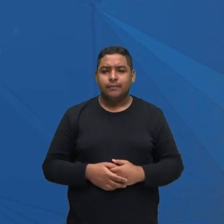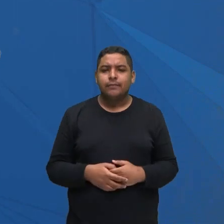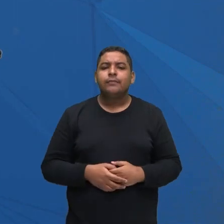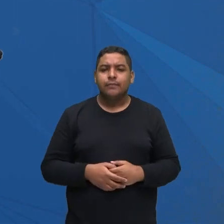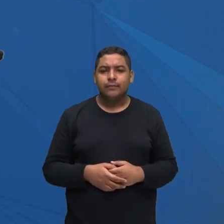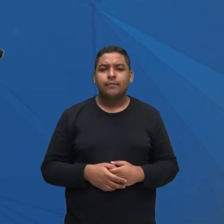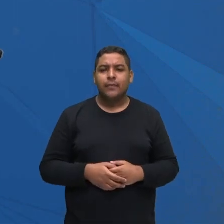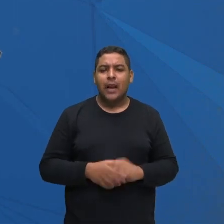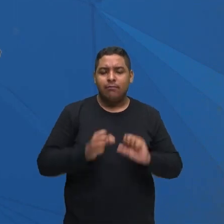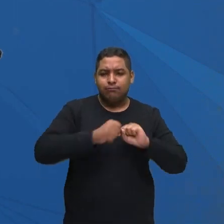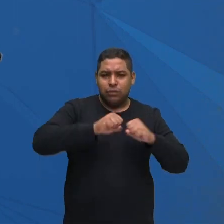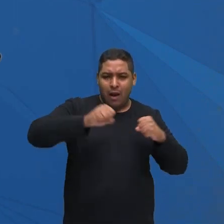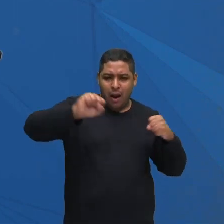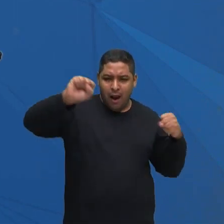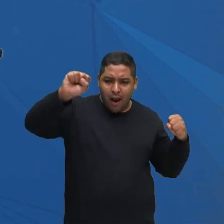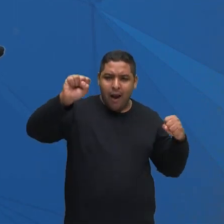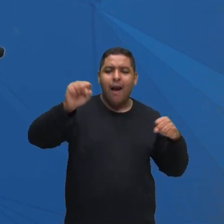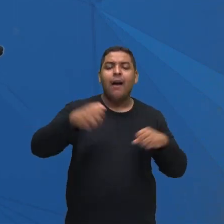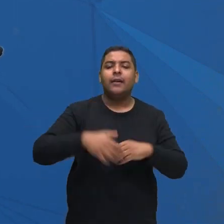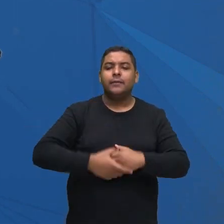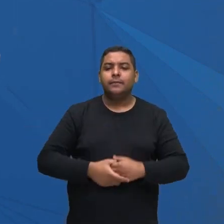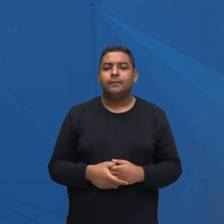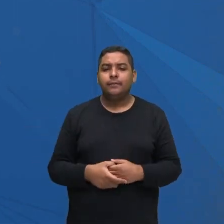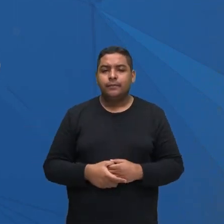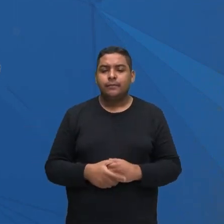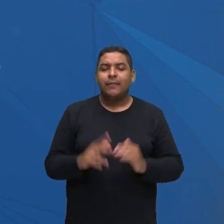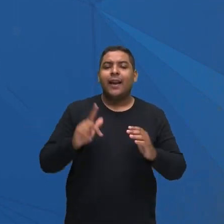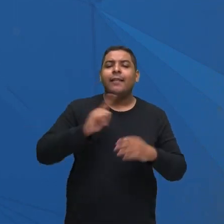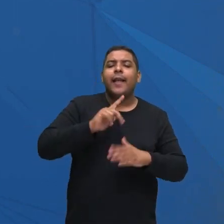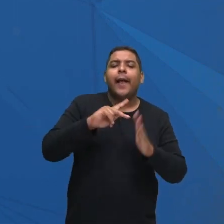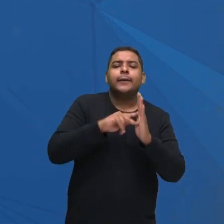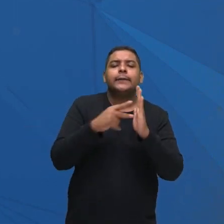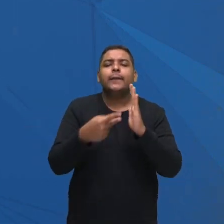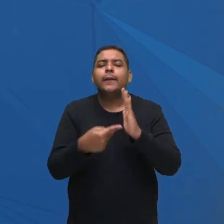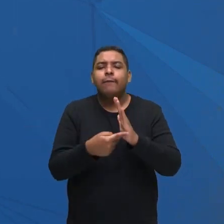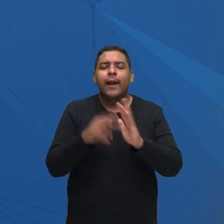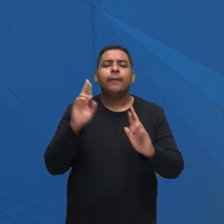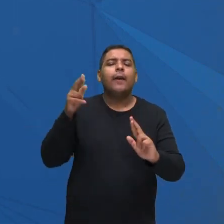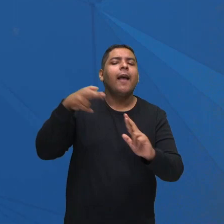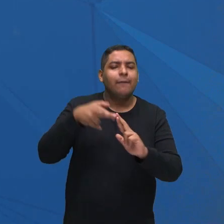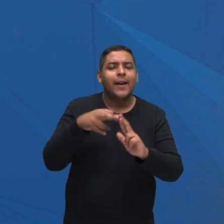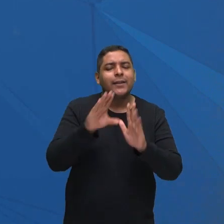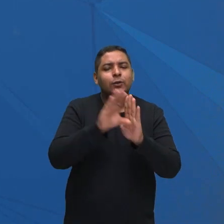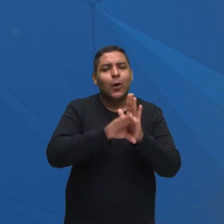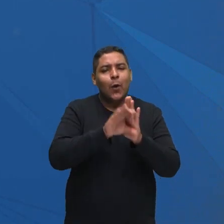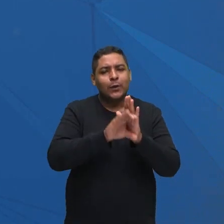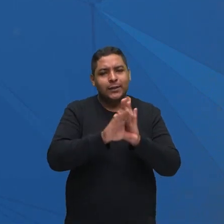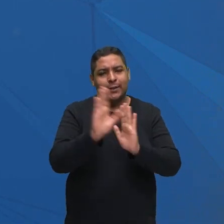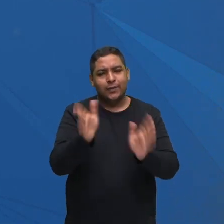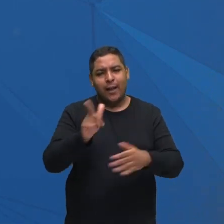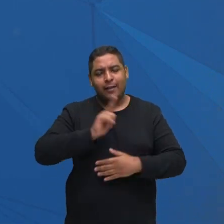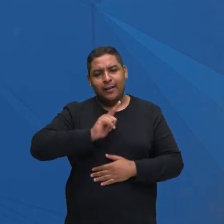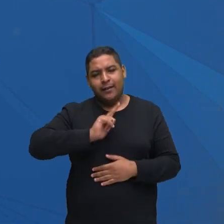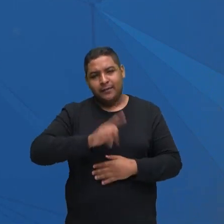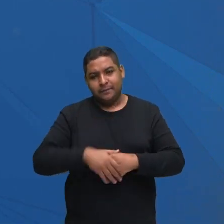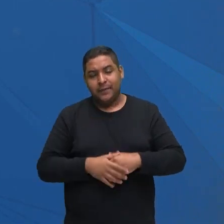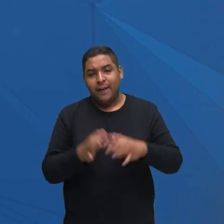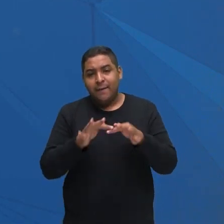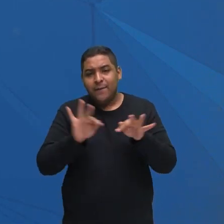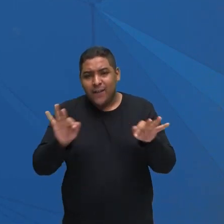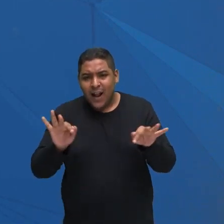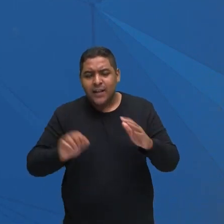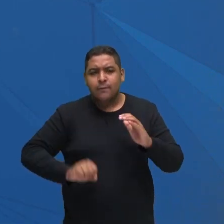né? A gente tem ali um significado que remete a esses conceitos, né? E na frase lá, eu tô brocado